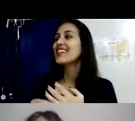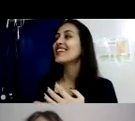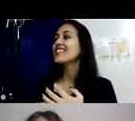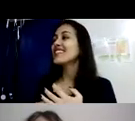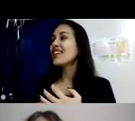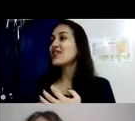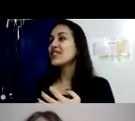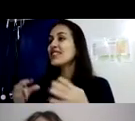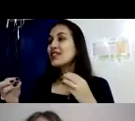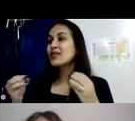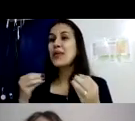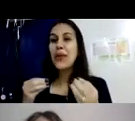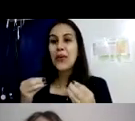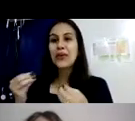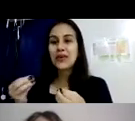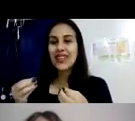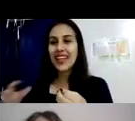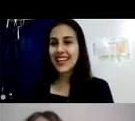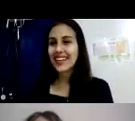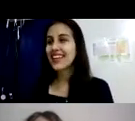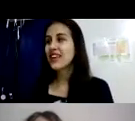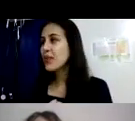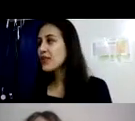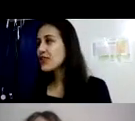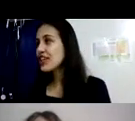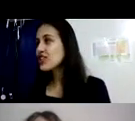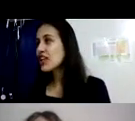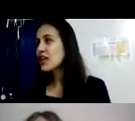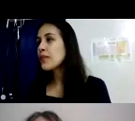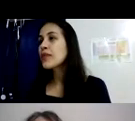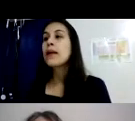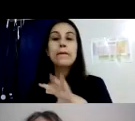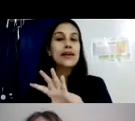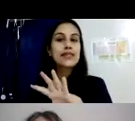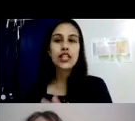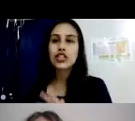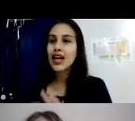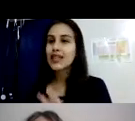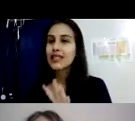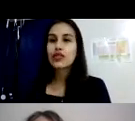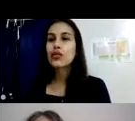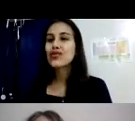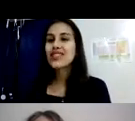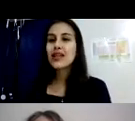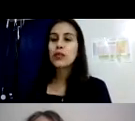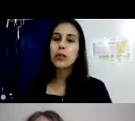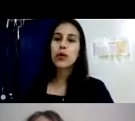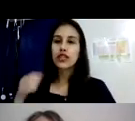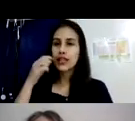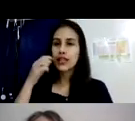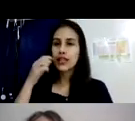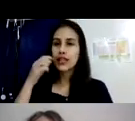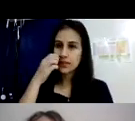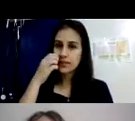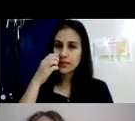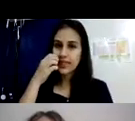né? Você tem que fazer isso com cautela, né? Com muito jeitinho. Mas, gente, casa de idoso não pode